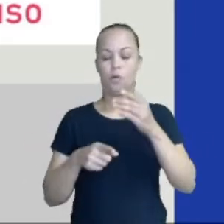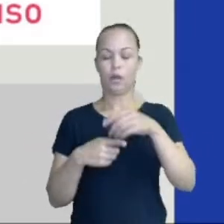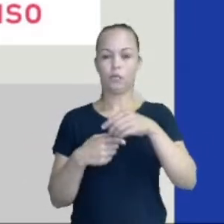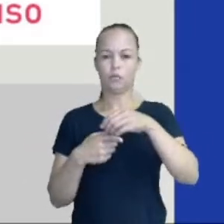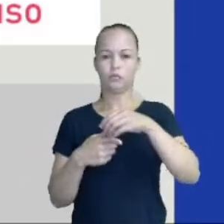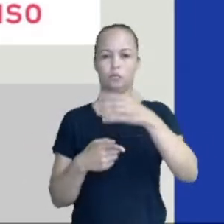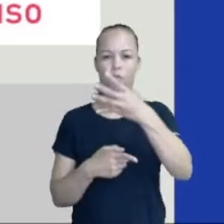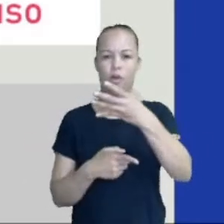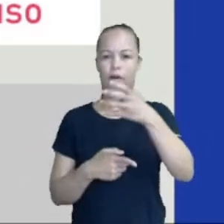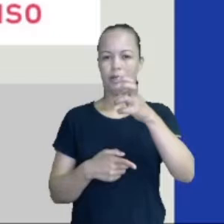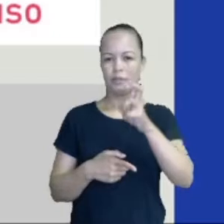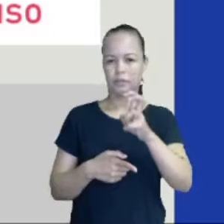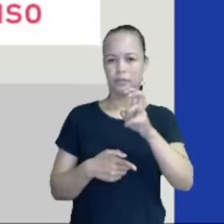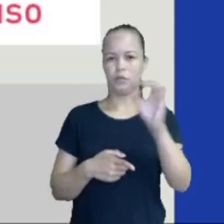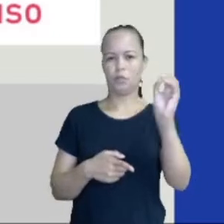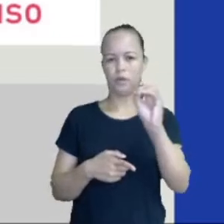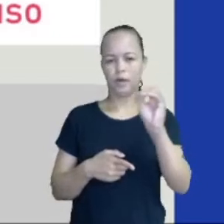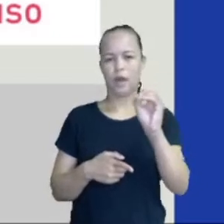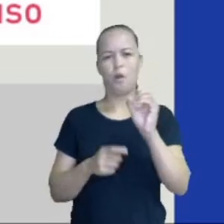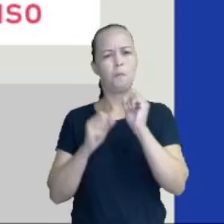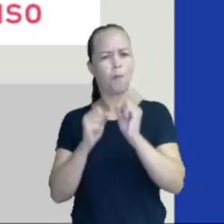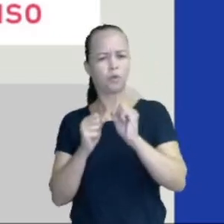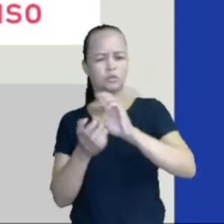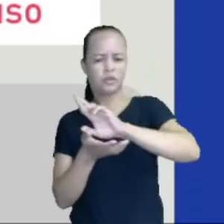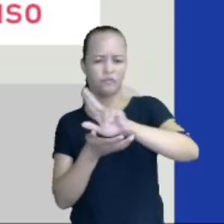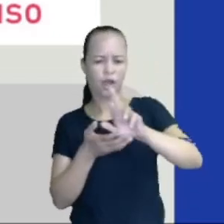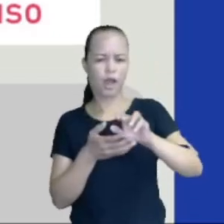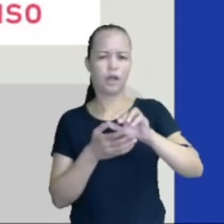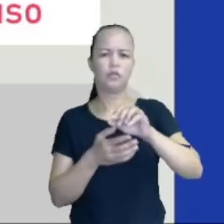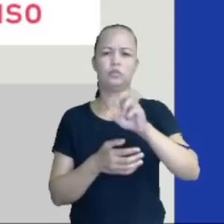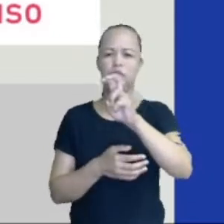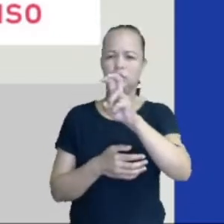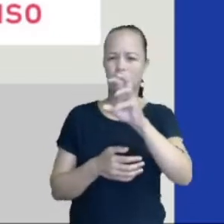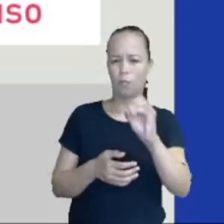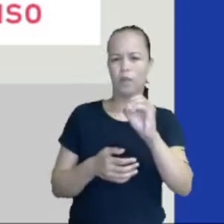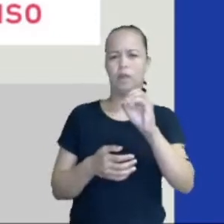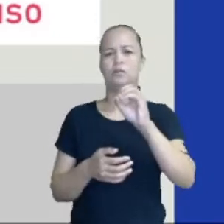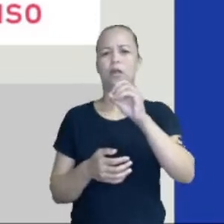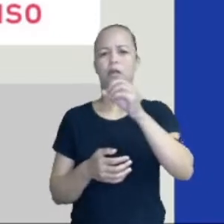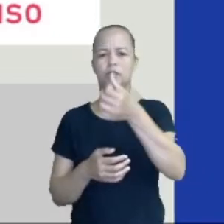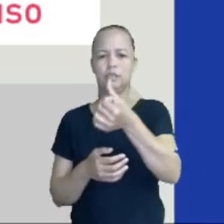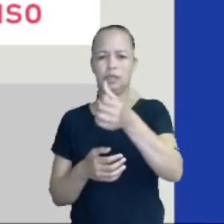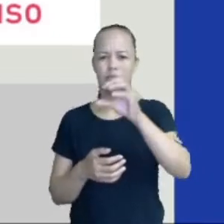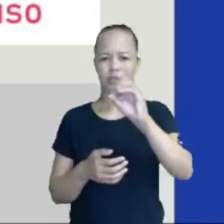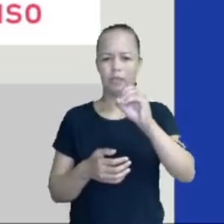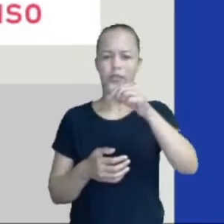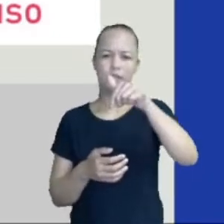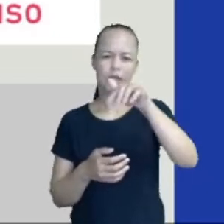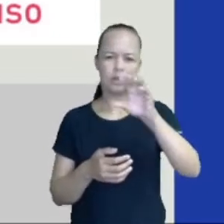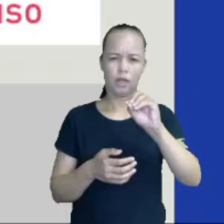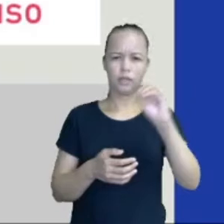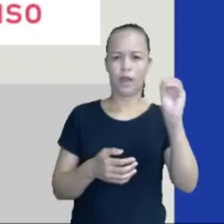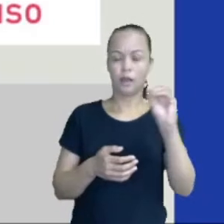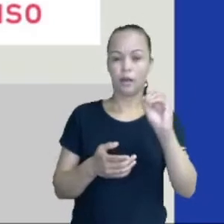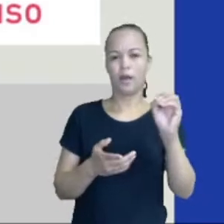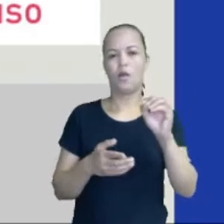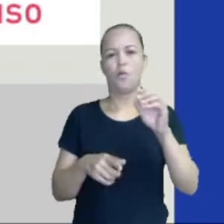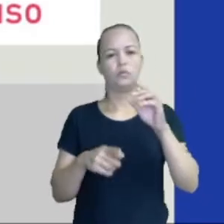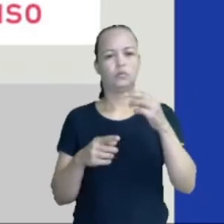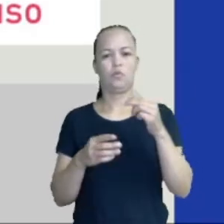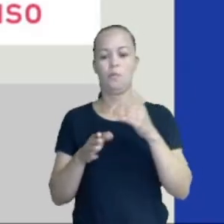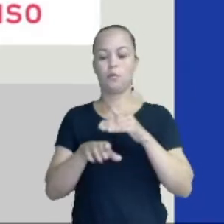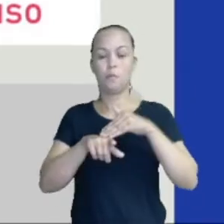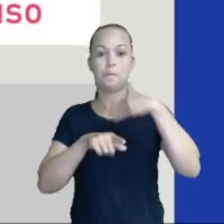graus, pode ter 50, 60, 70, ele só não pode passar do 90. Aqui, ângulo reto, 90 graus.